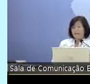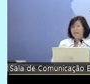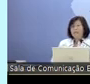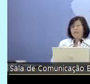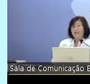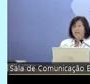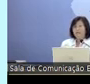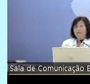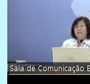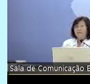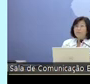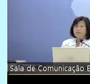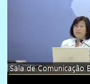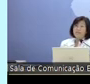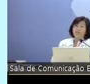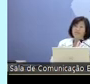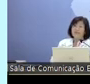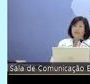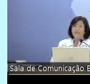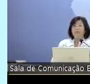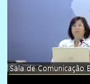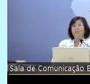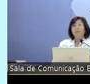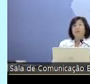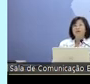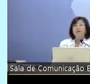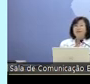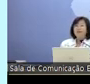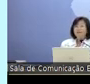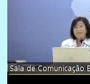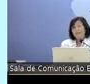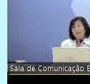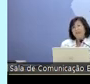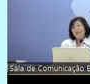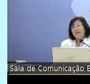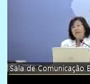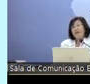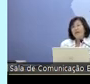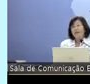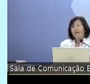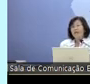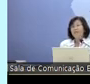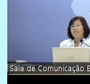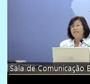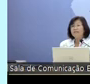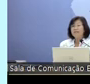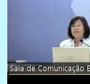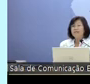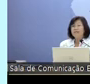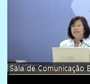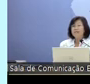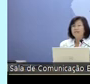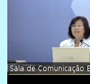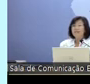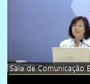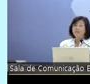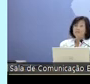AIDS Senão nós temos que proceder a notificação ah e tem que ver a verificar a